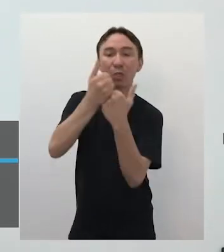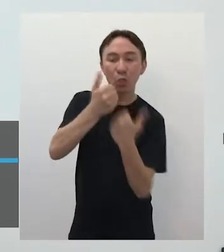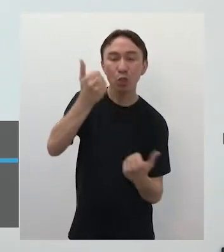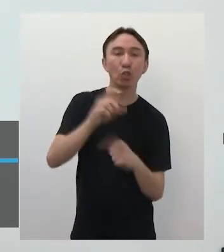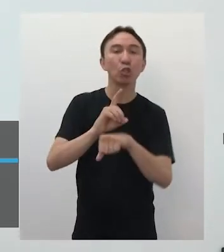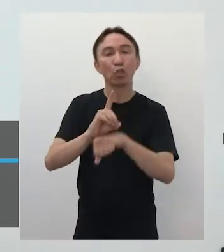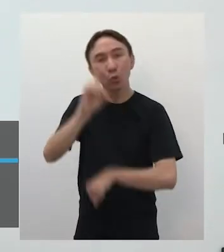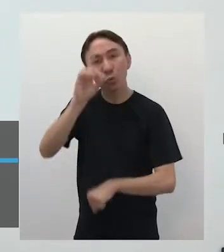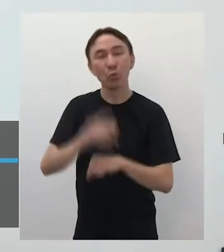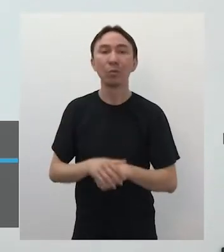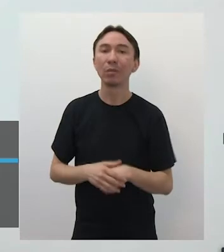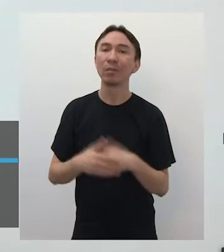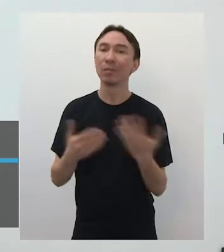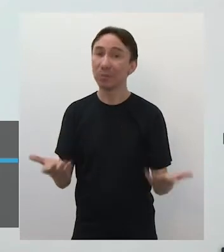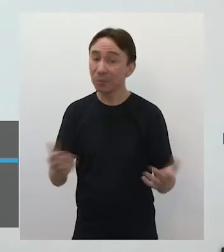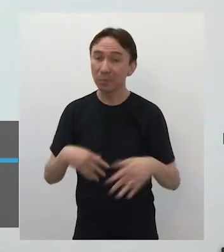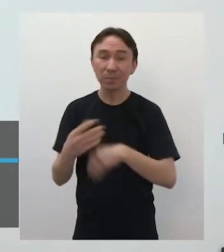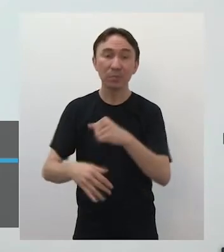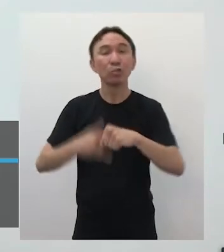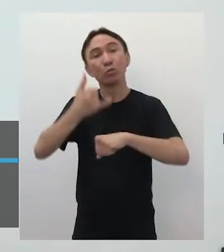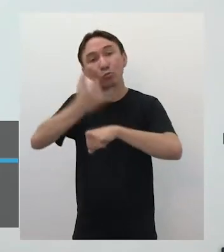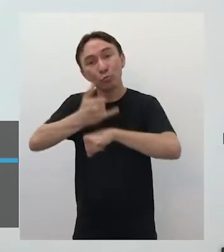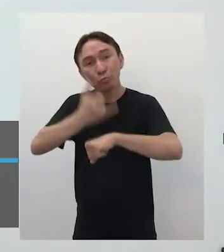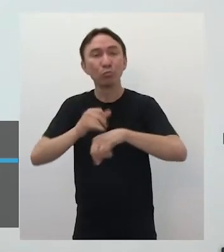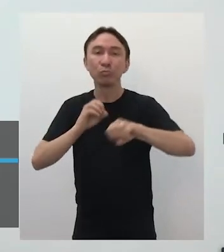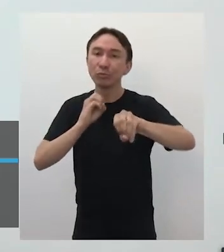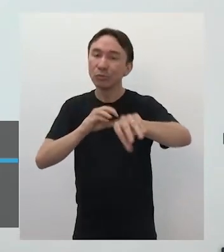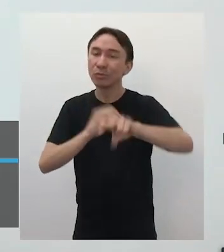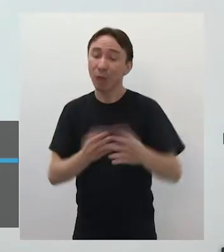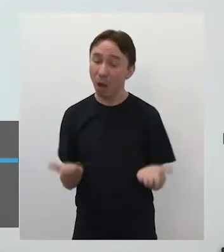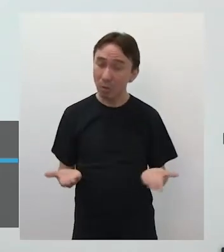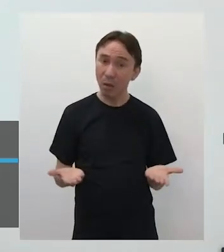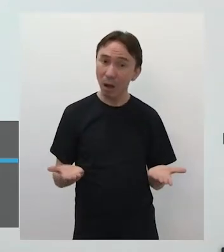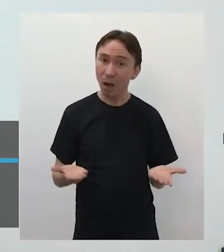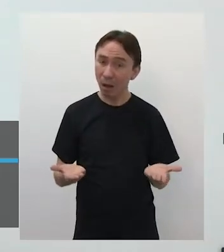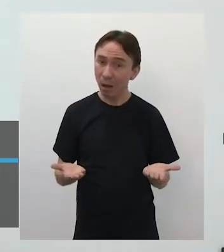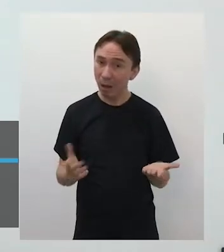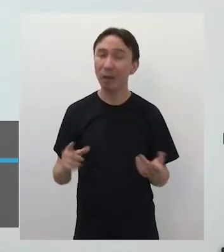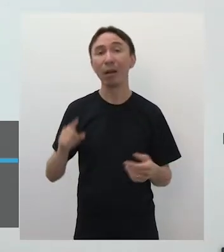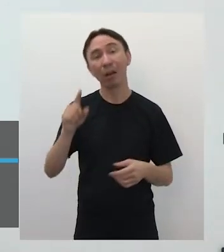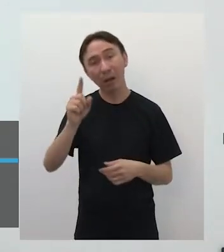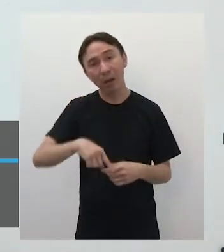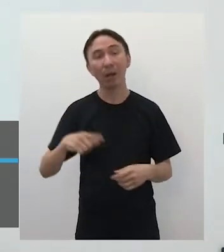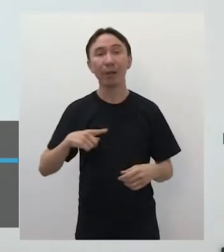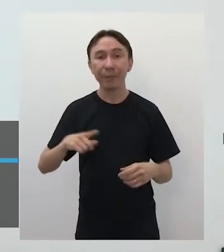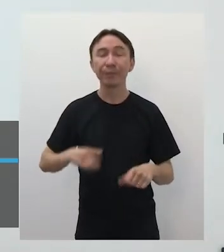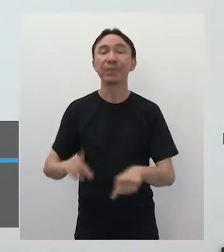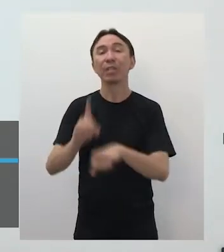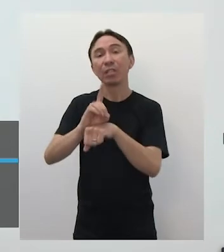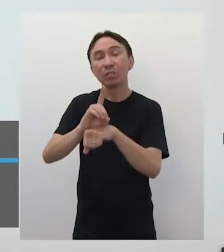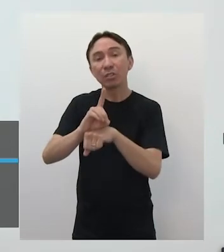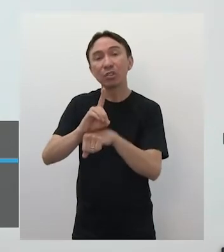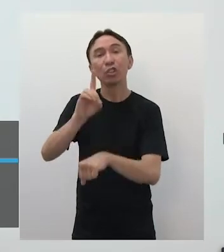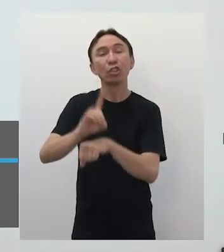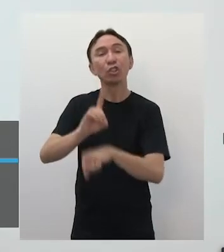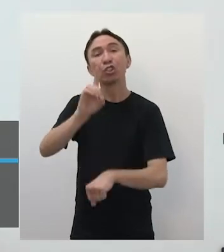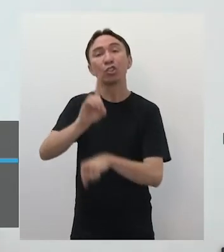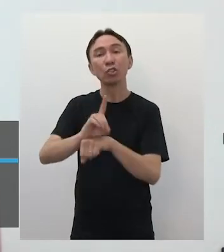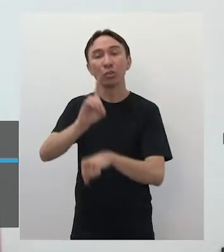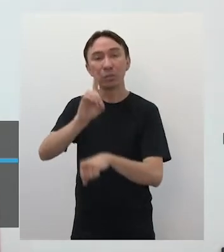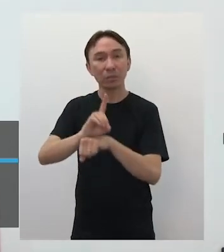como educadora, depois em todos os cargos que eu exerci esta função,